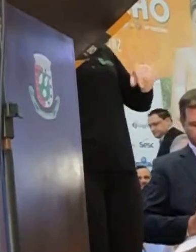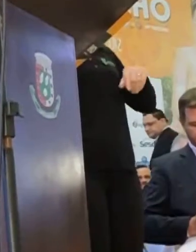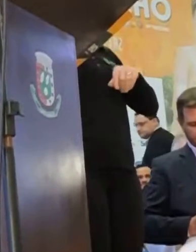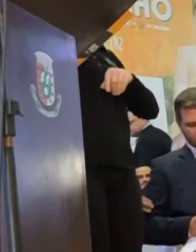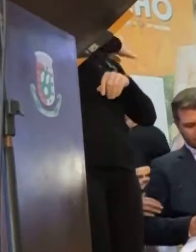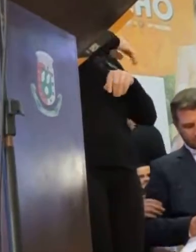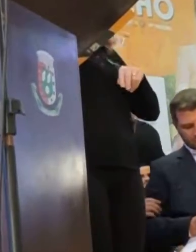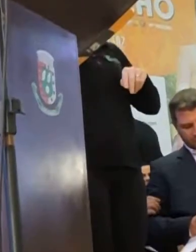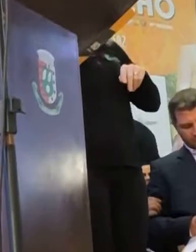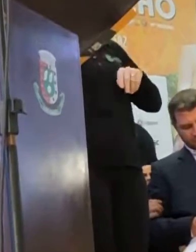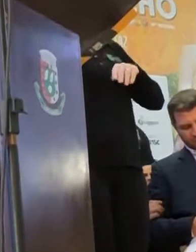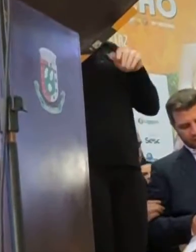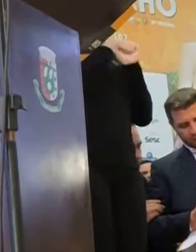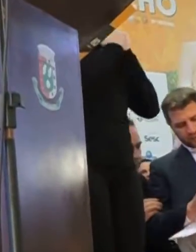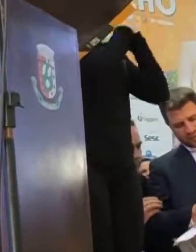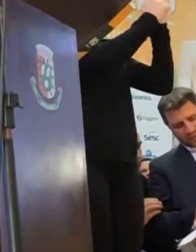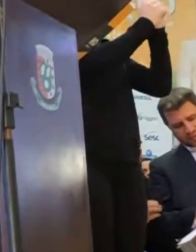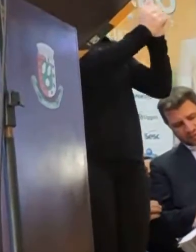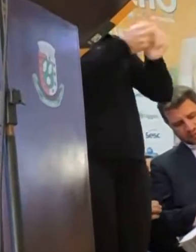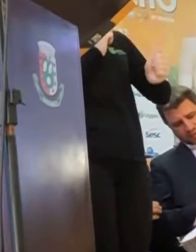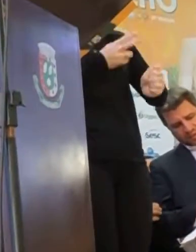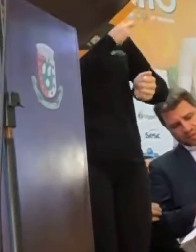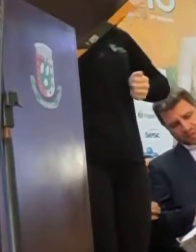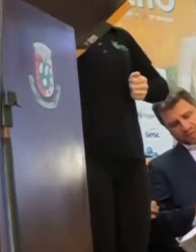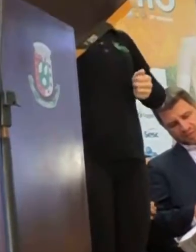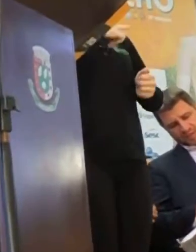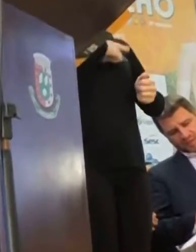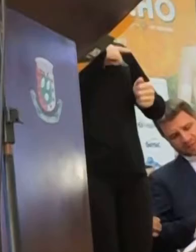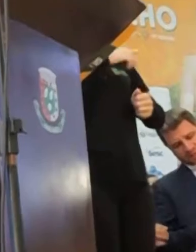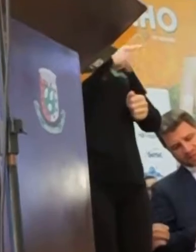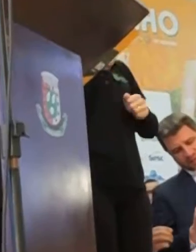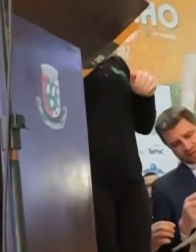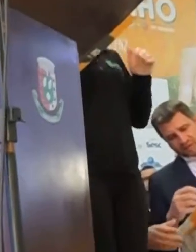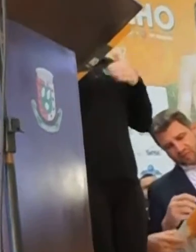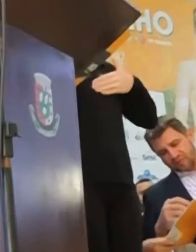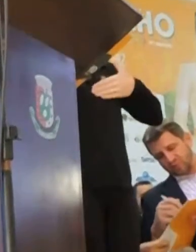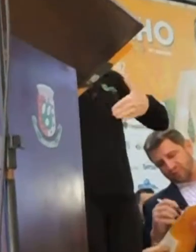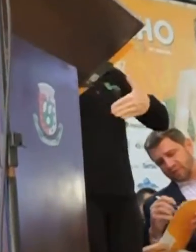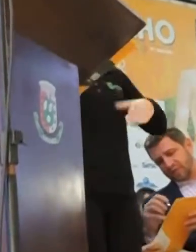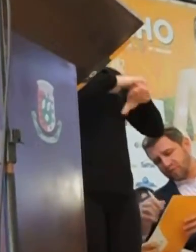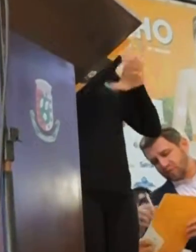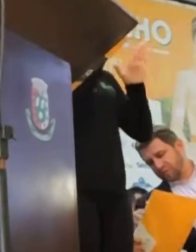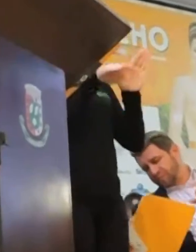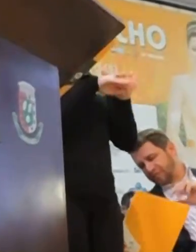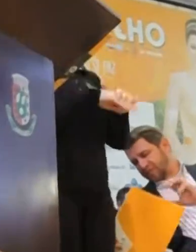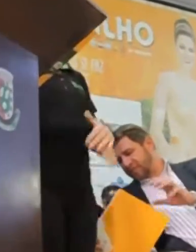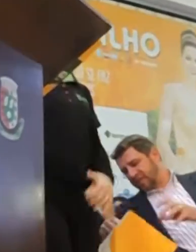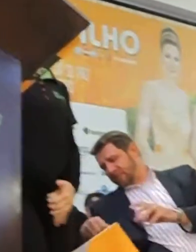Vamos juntos, sempre em frente. Sucesso para todos e muito obrigado.